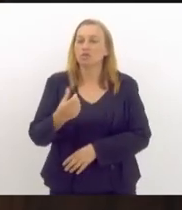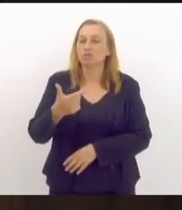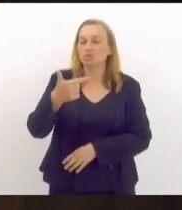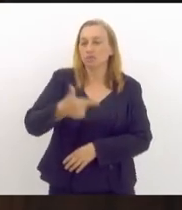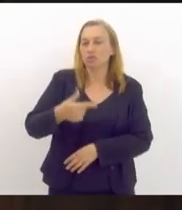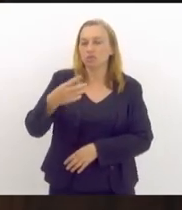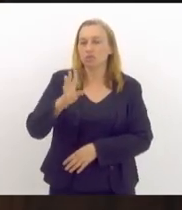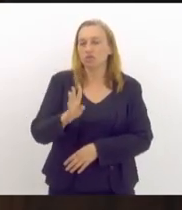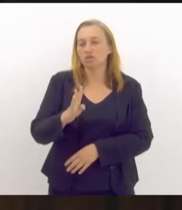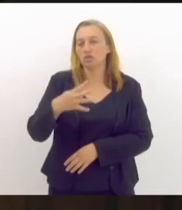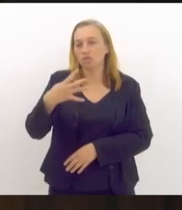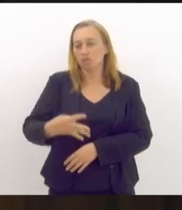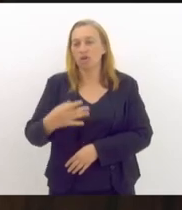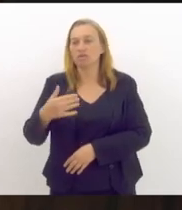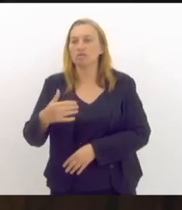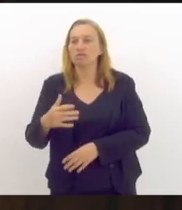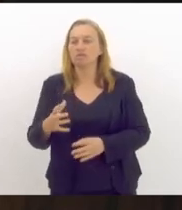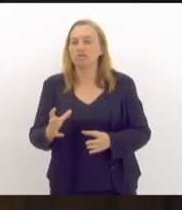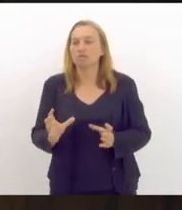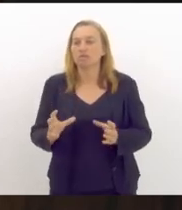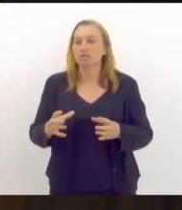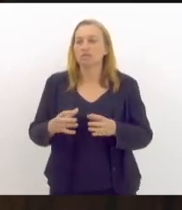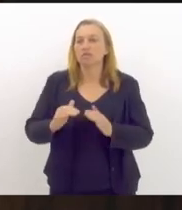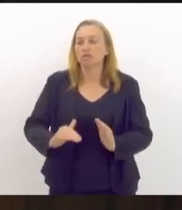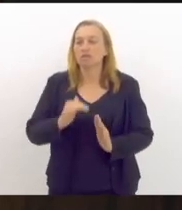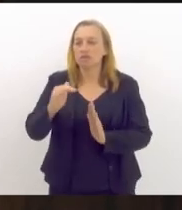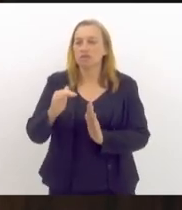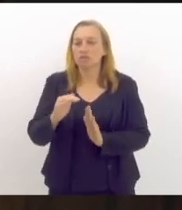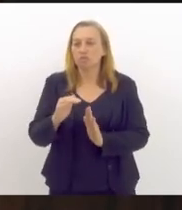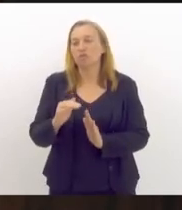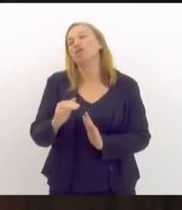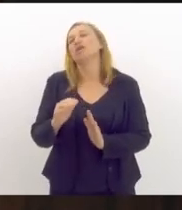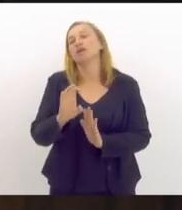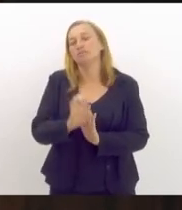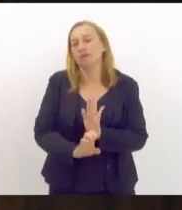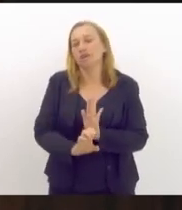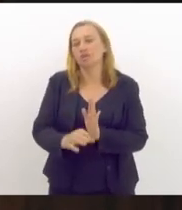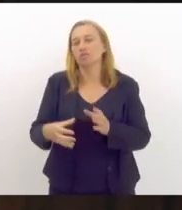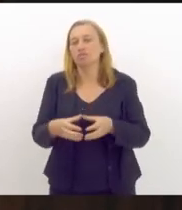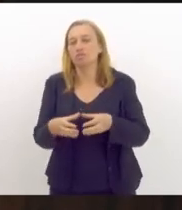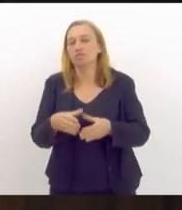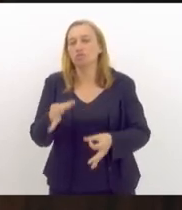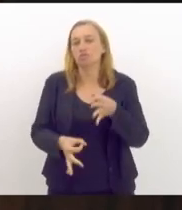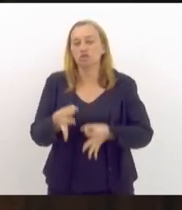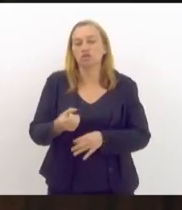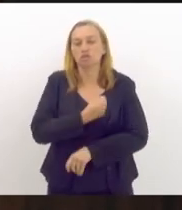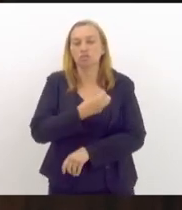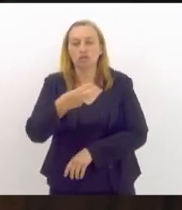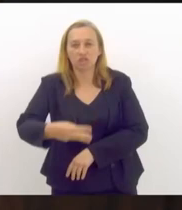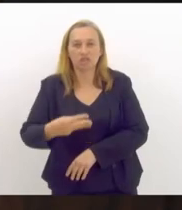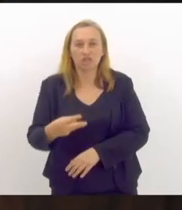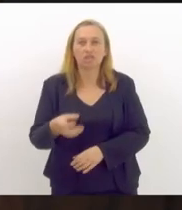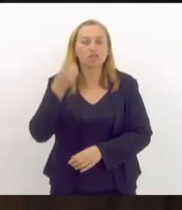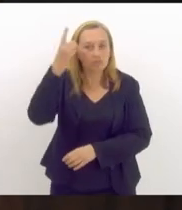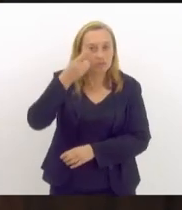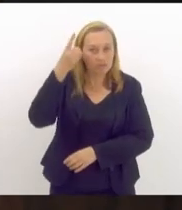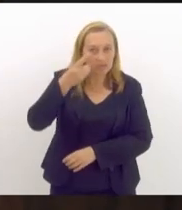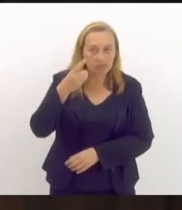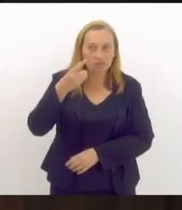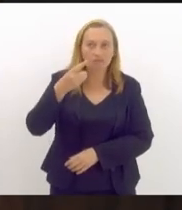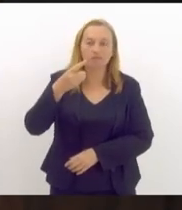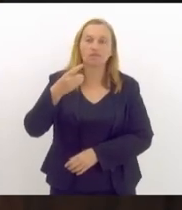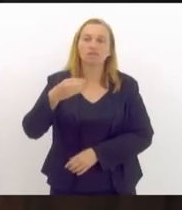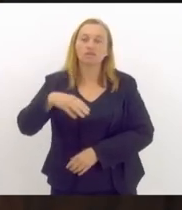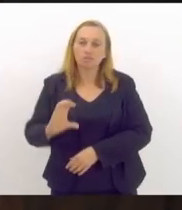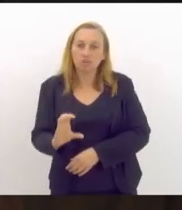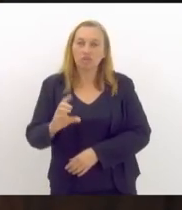4 e 5 favorável com a submenda da comissão de construção e justiça a emenda número 3 relatório deputado Carlos